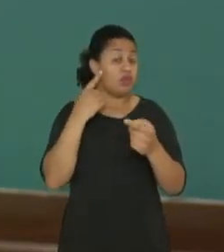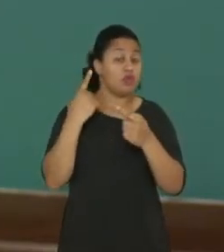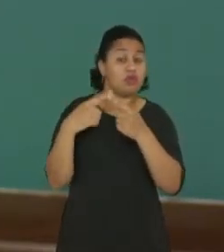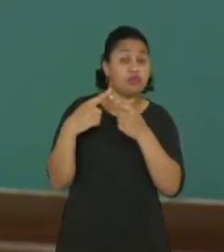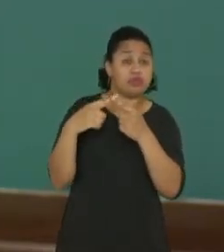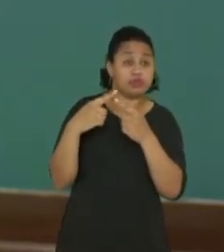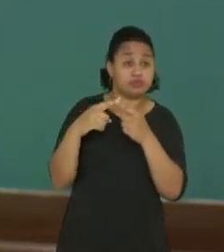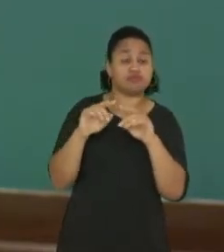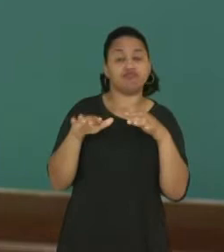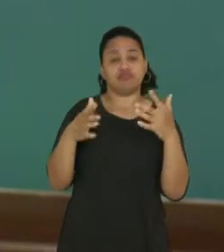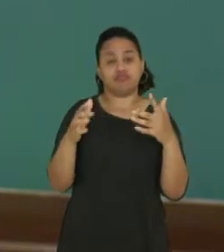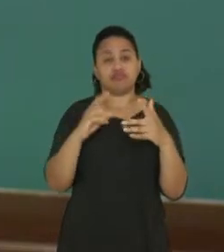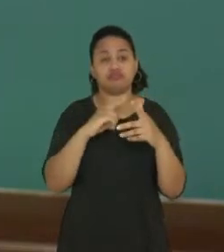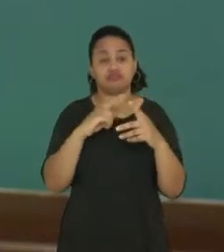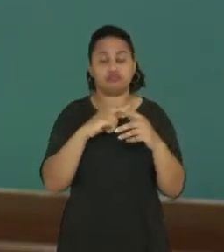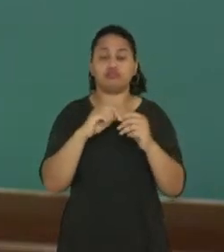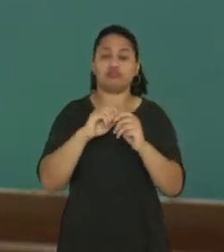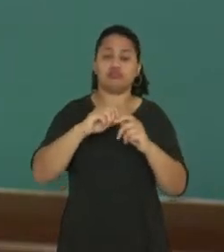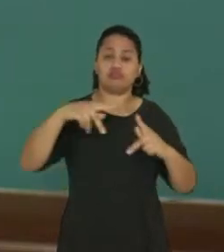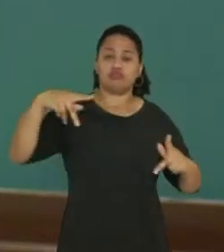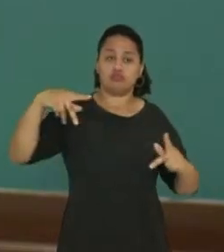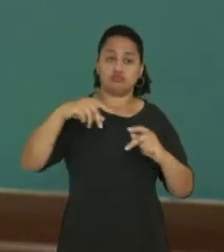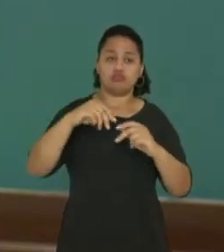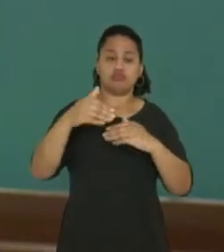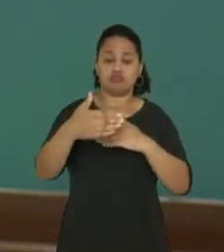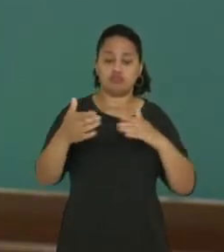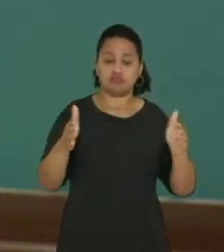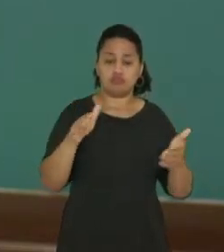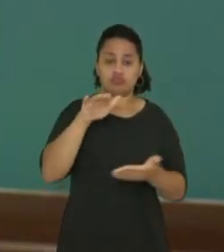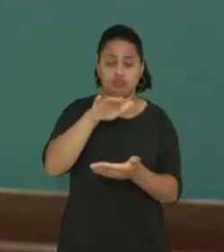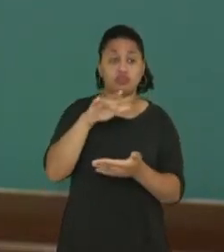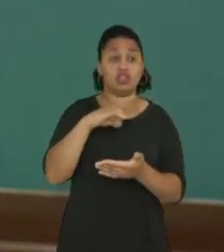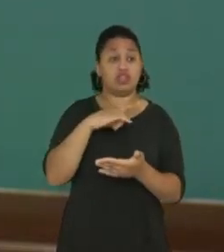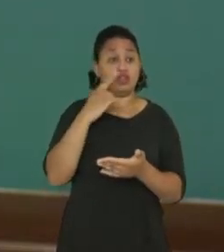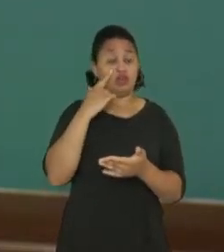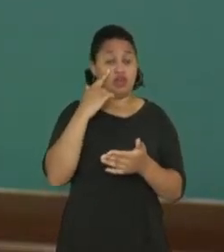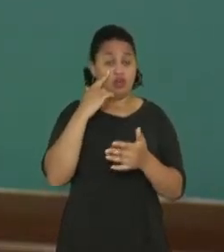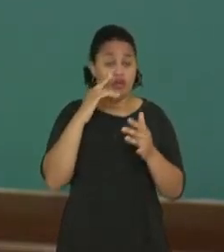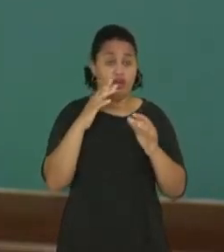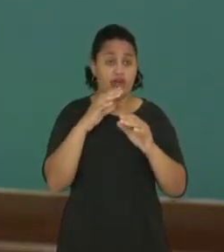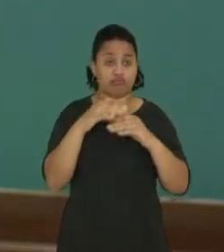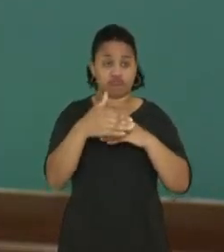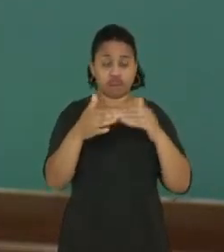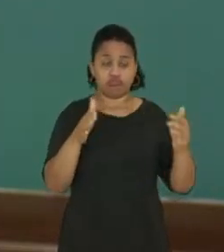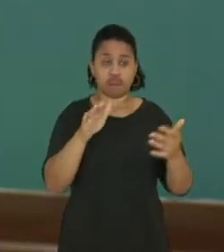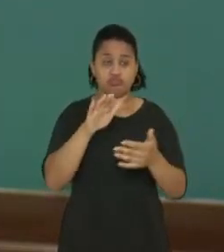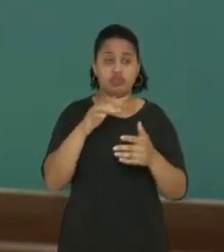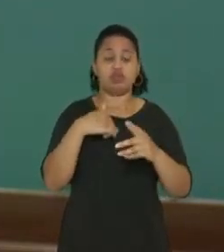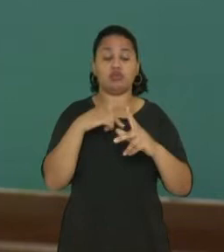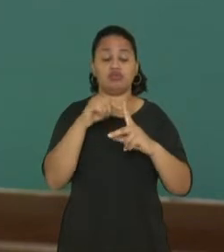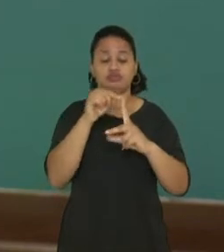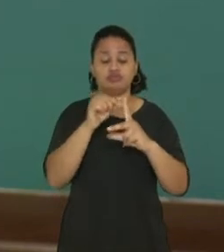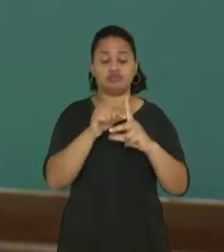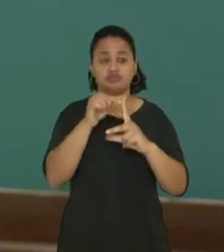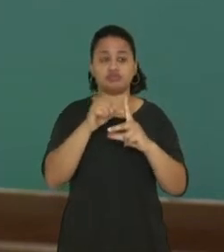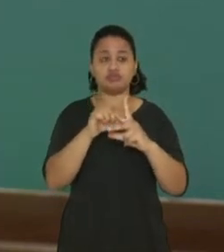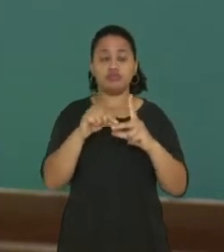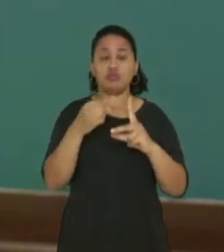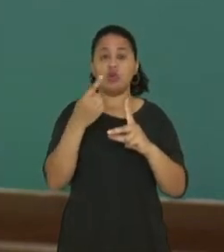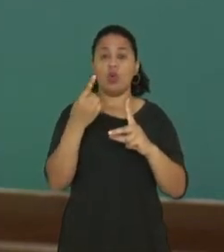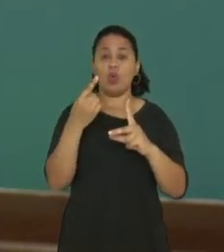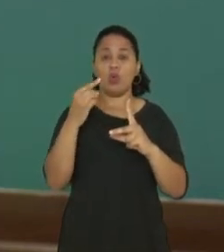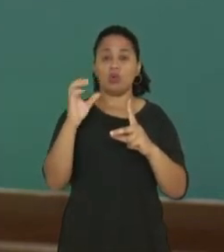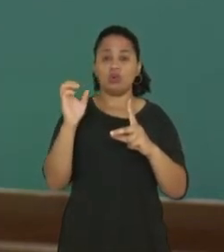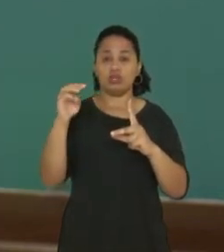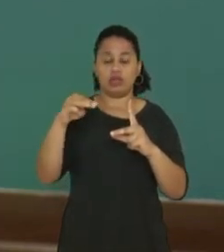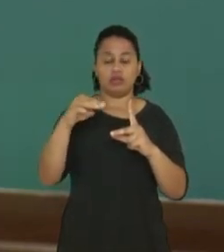Então, considere que o volume, tá? Nesse caso aqui, se a gente for calcular o volume desse cubinho, considere que a aresta dele mede